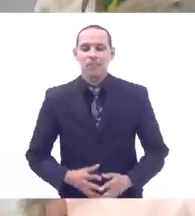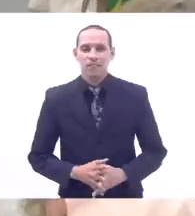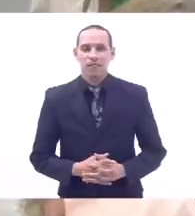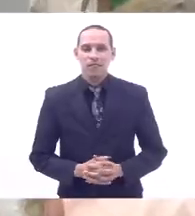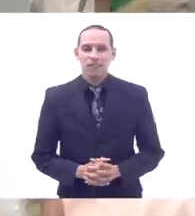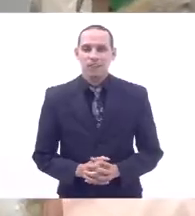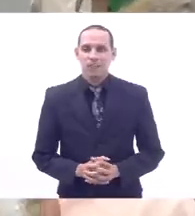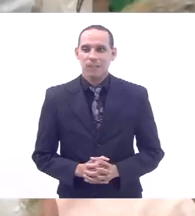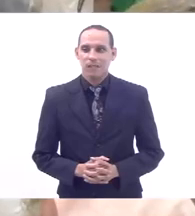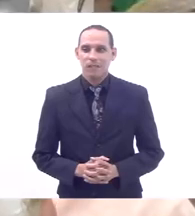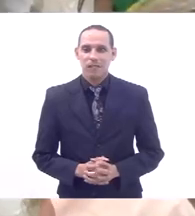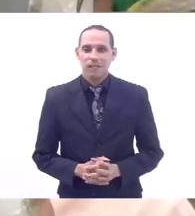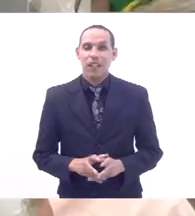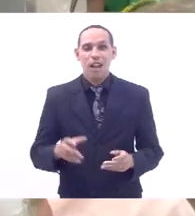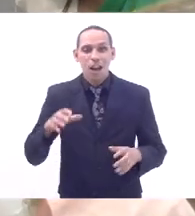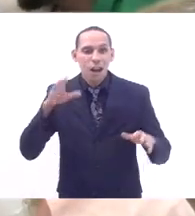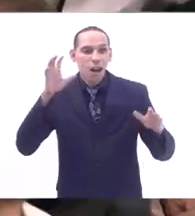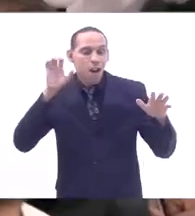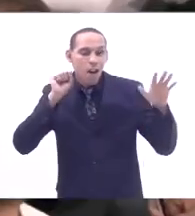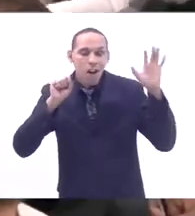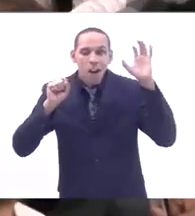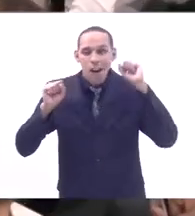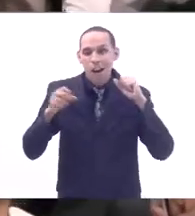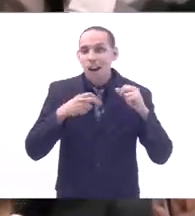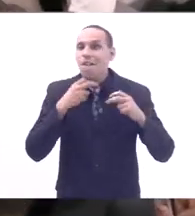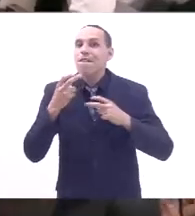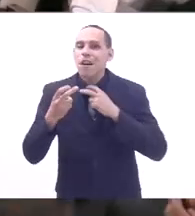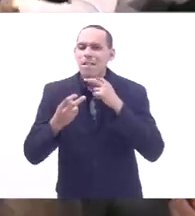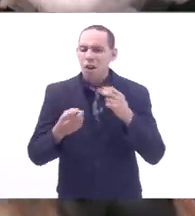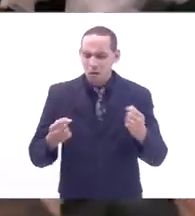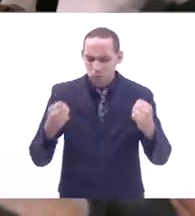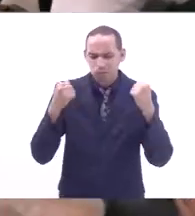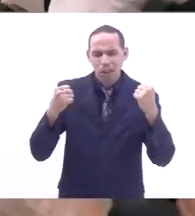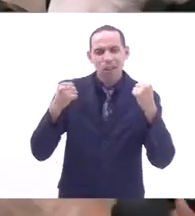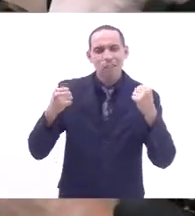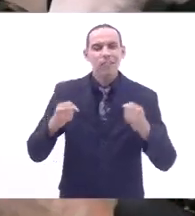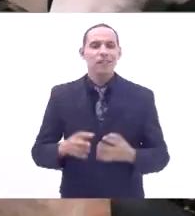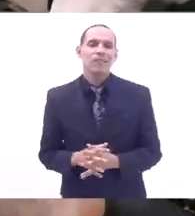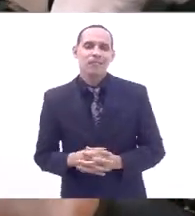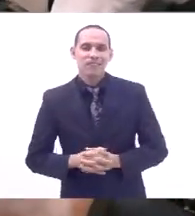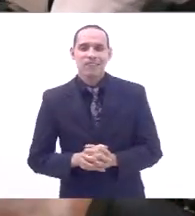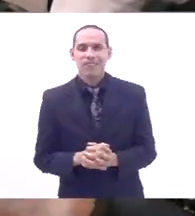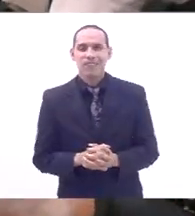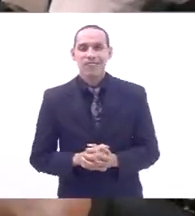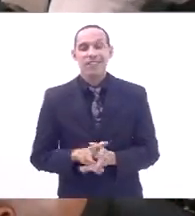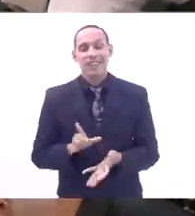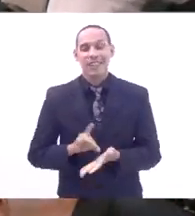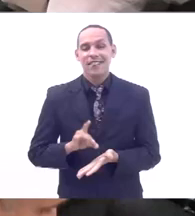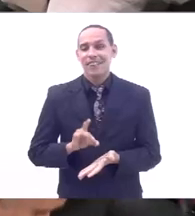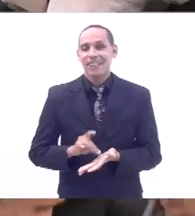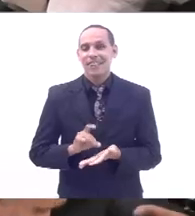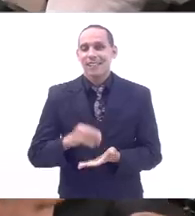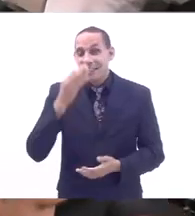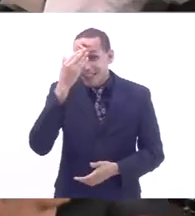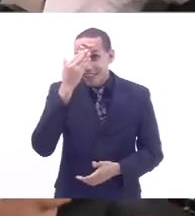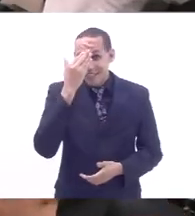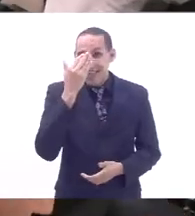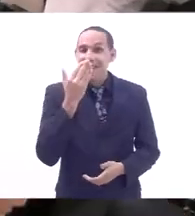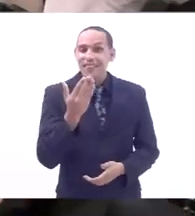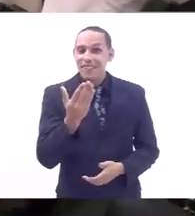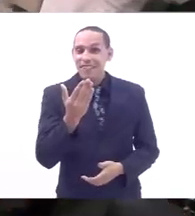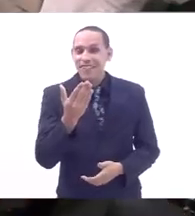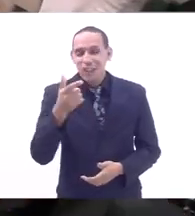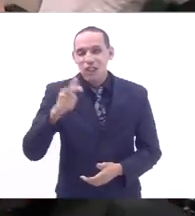E a voz tem uma força muito grande. Verdade. Agradecer aí mais uma